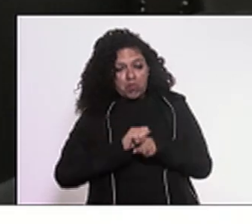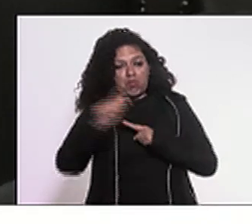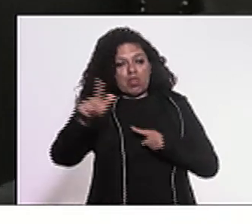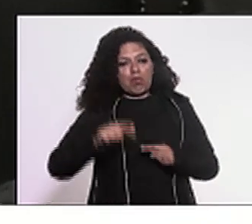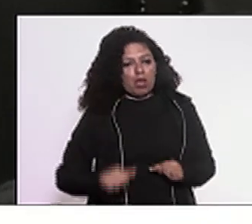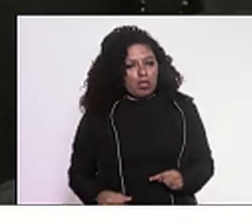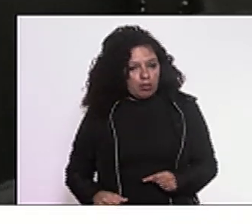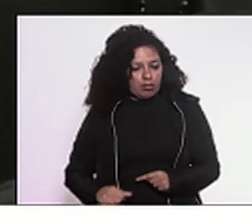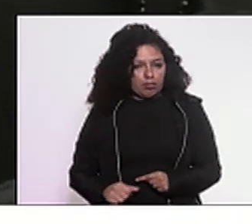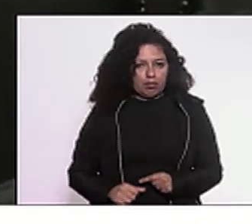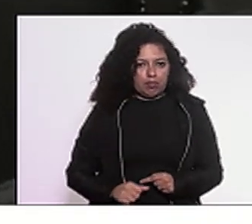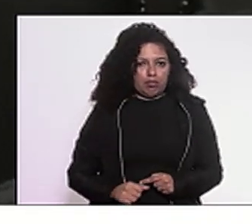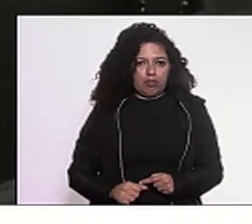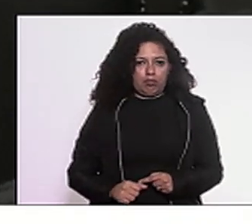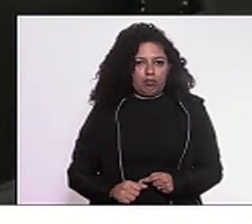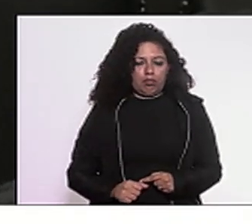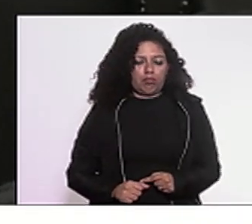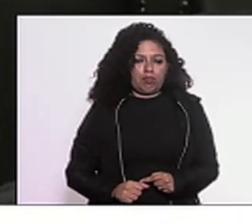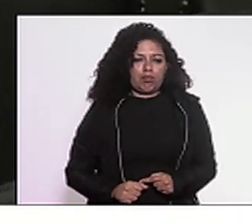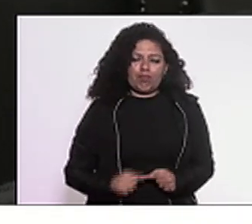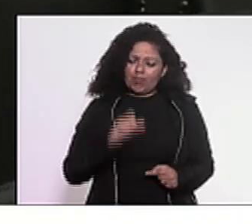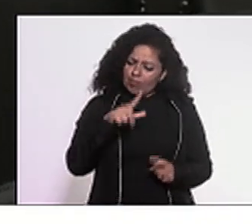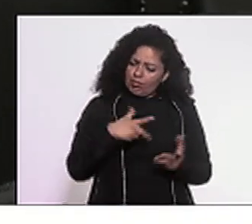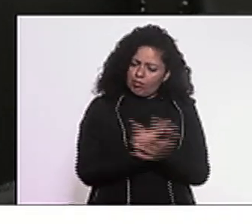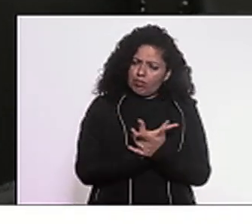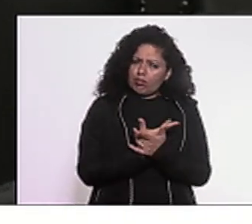um outro local.